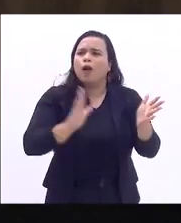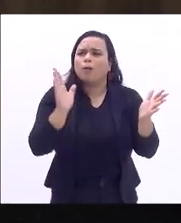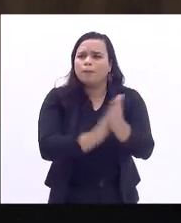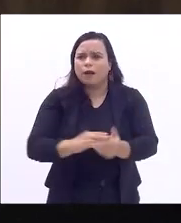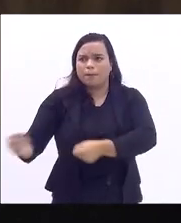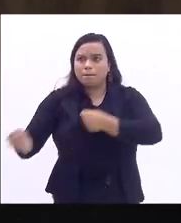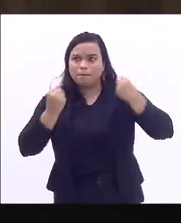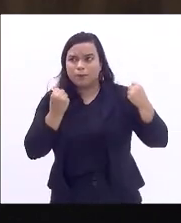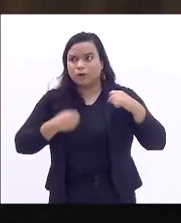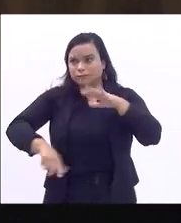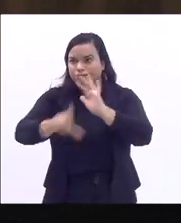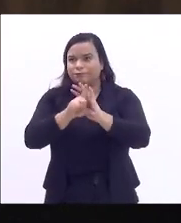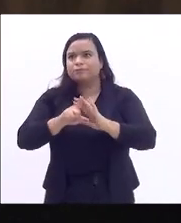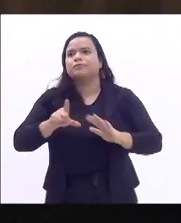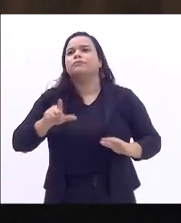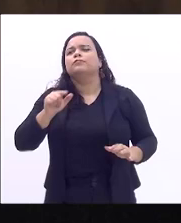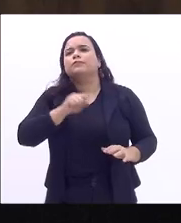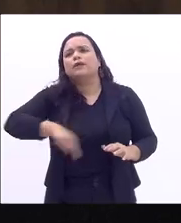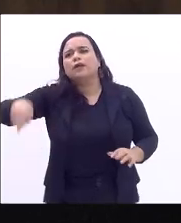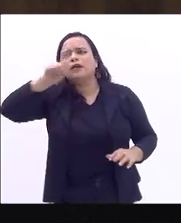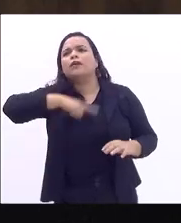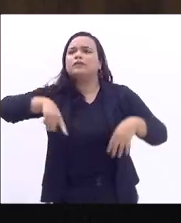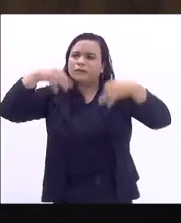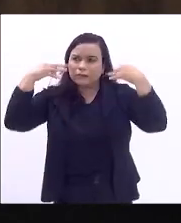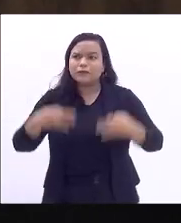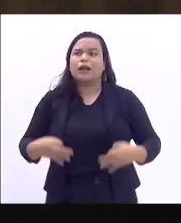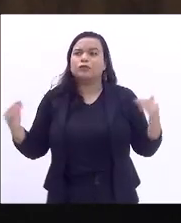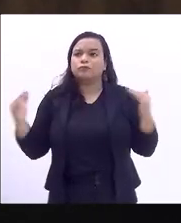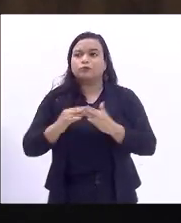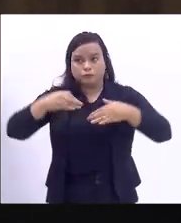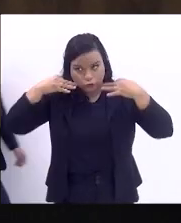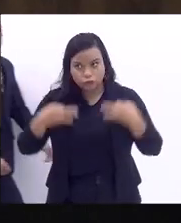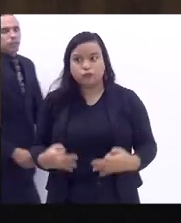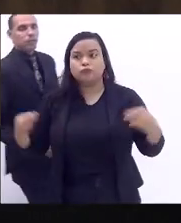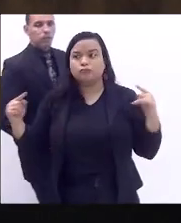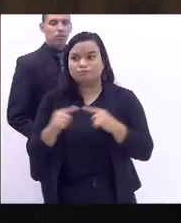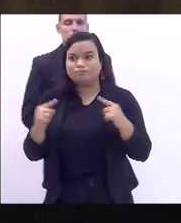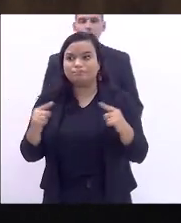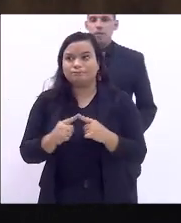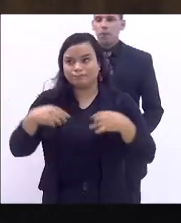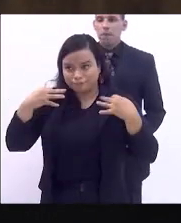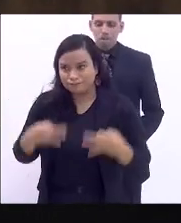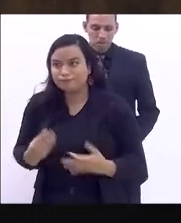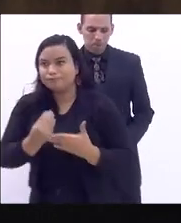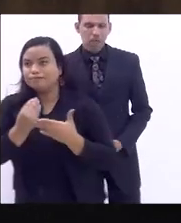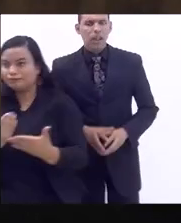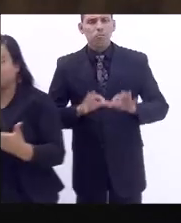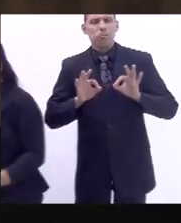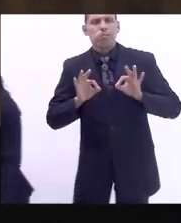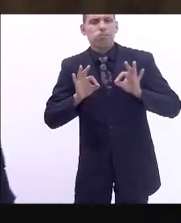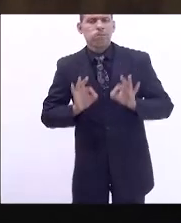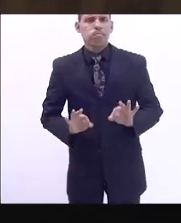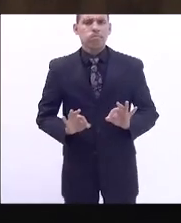legislativo aquilo que lhe é devido por uma questão de justiça justeza